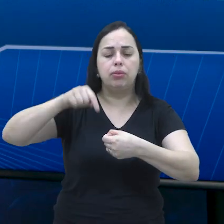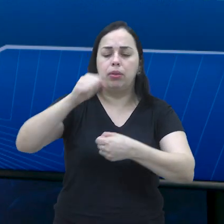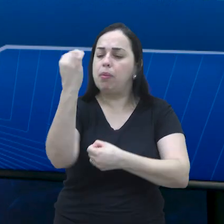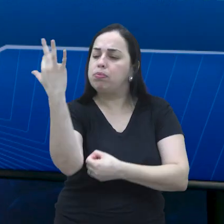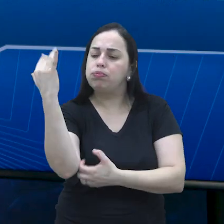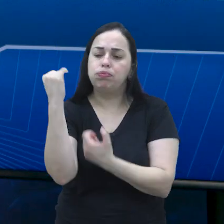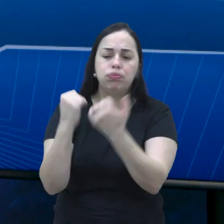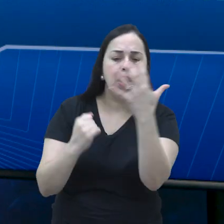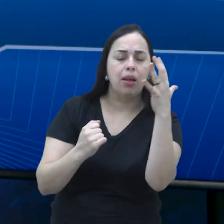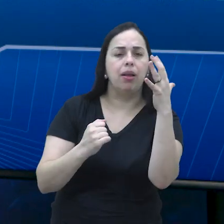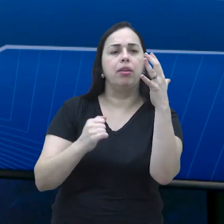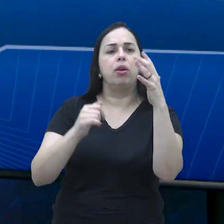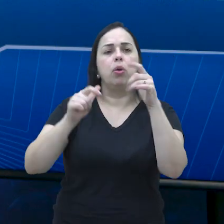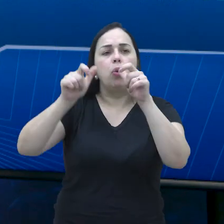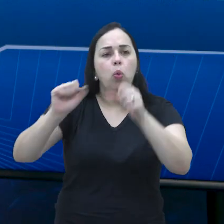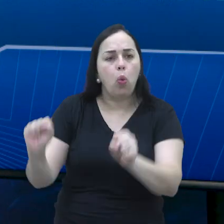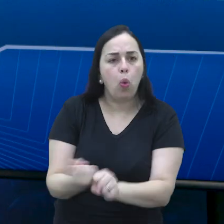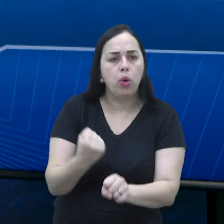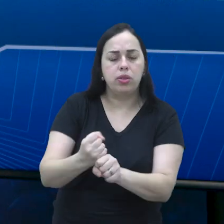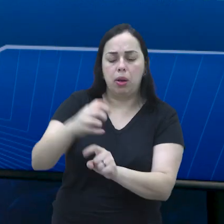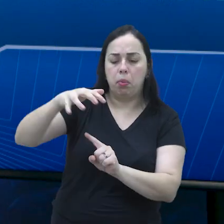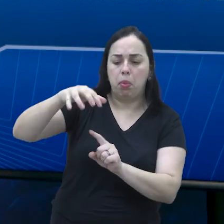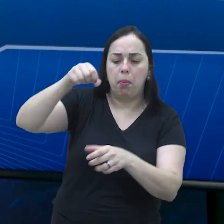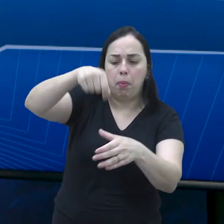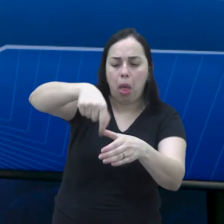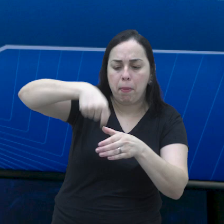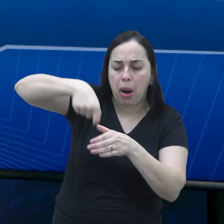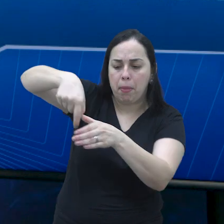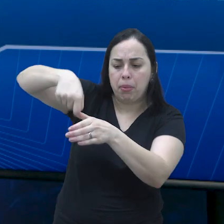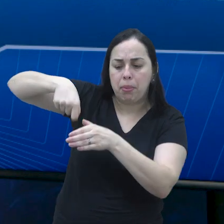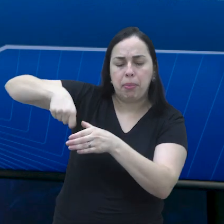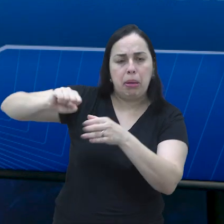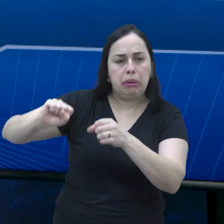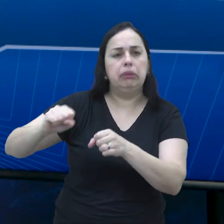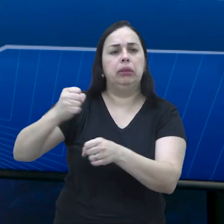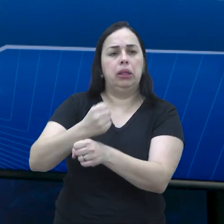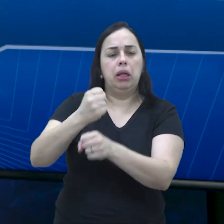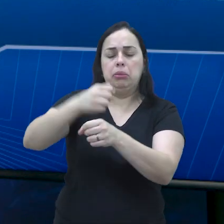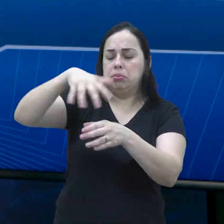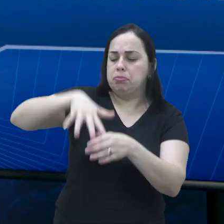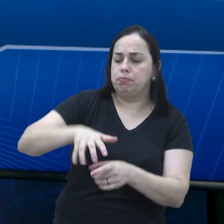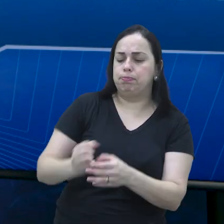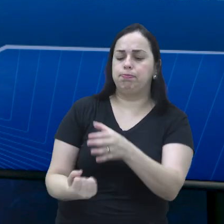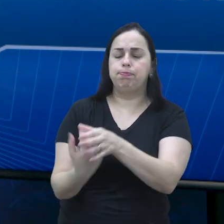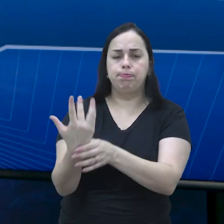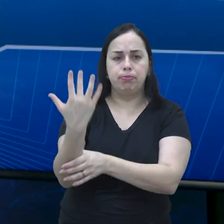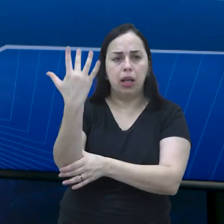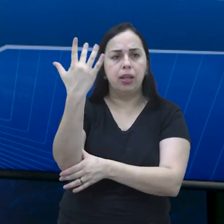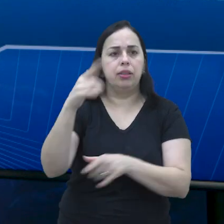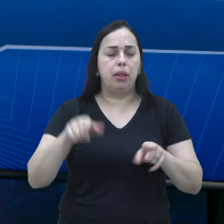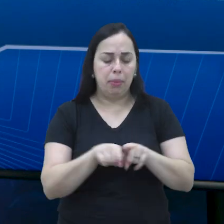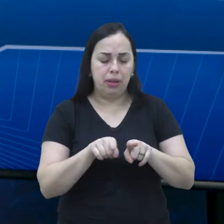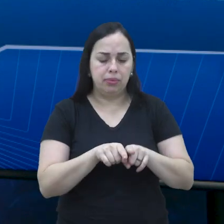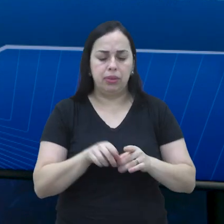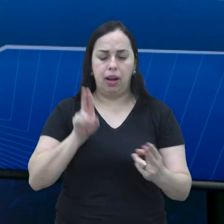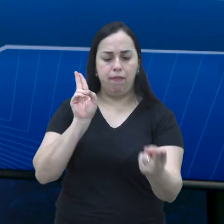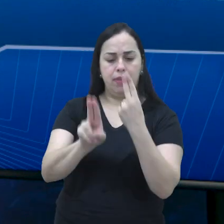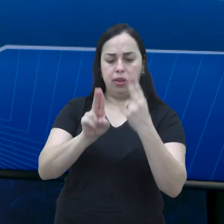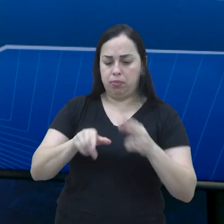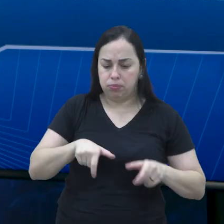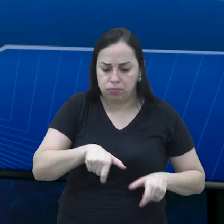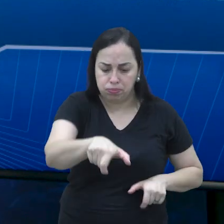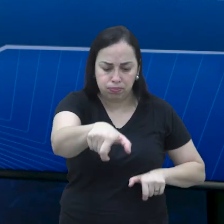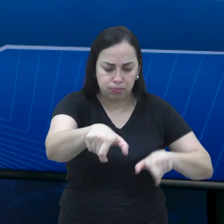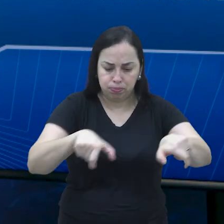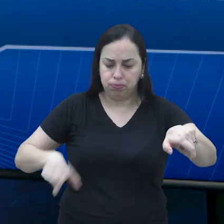né? A construção de parques urbanos, a preservação das matas que existem, né, dos corredores em alguns canteiros centrais,